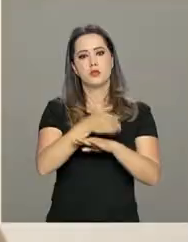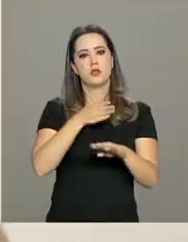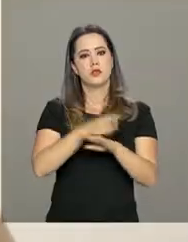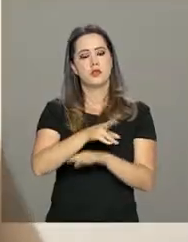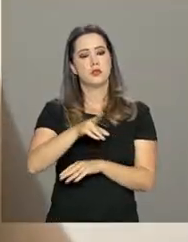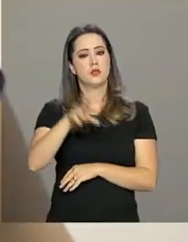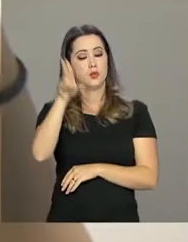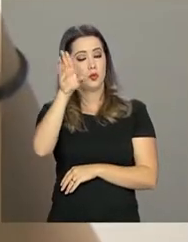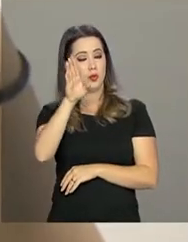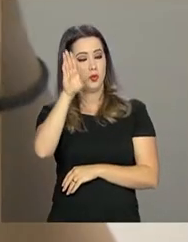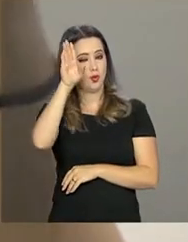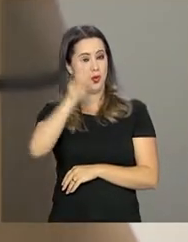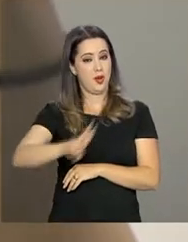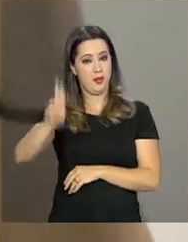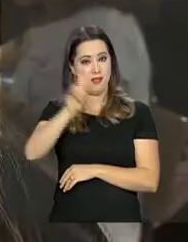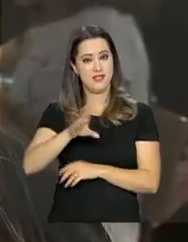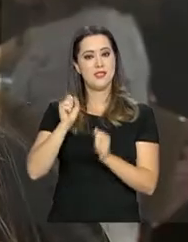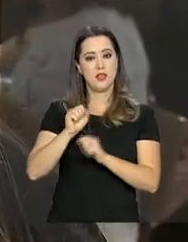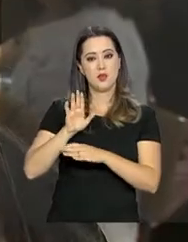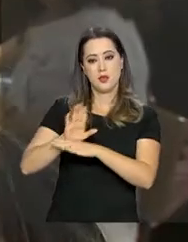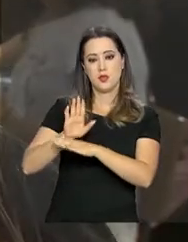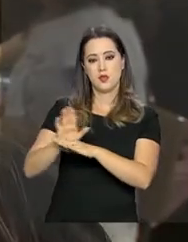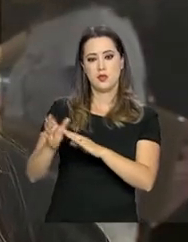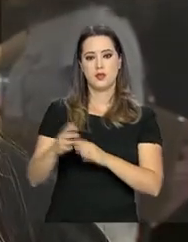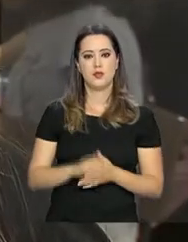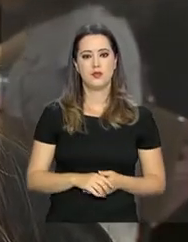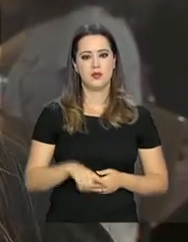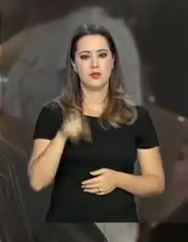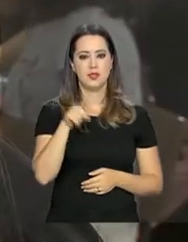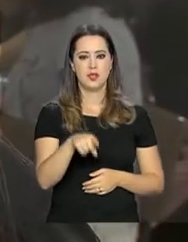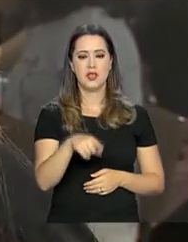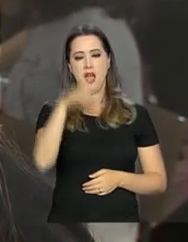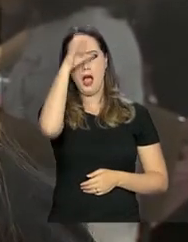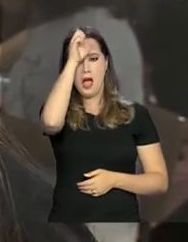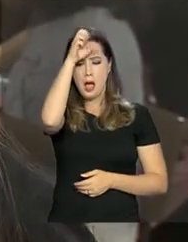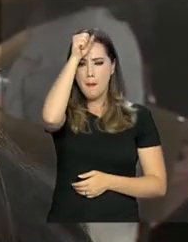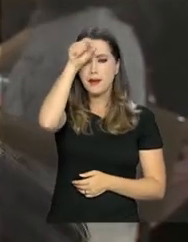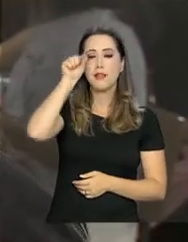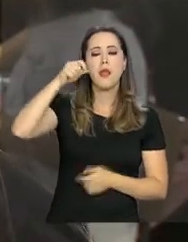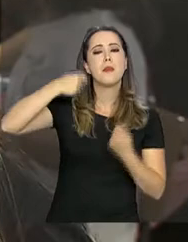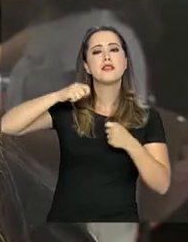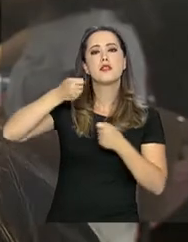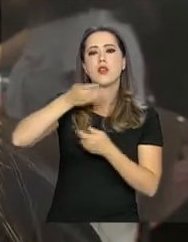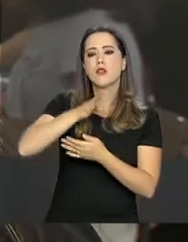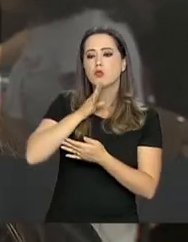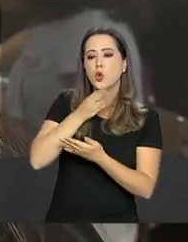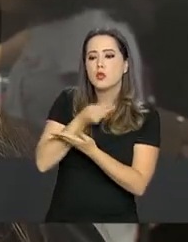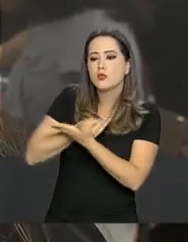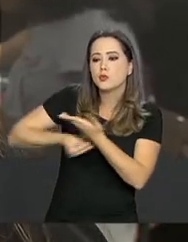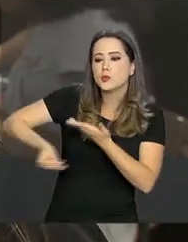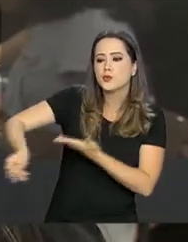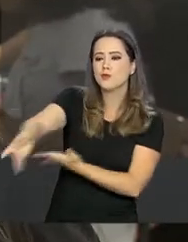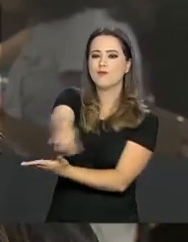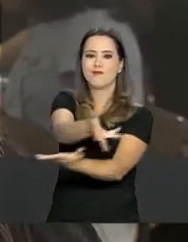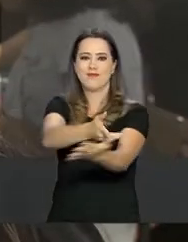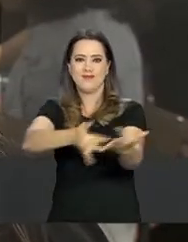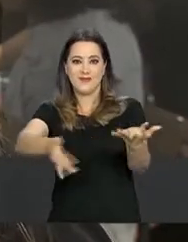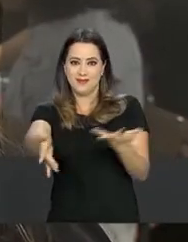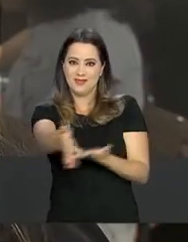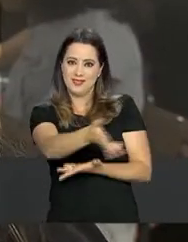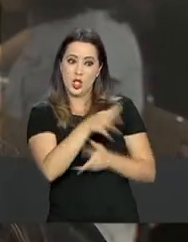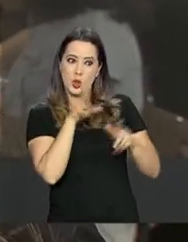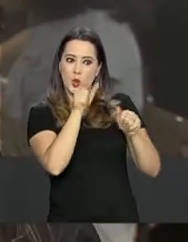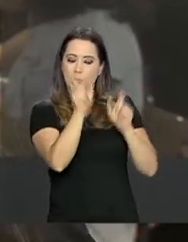universidade e agora consegue retribuir. Conhecimento é para ser compartilhado, é para ser difundido. Então, assim, eu diria